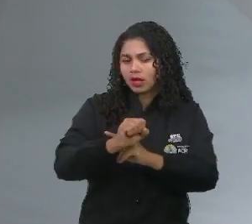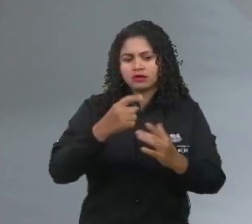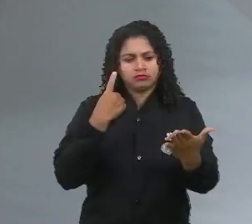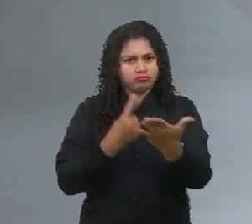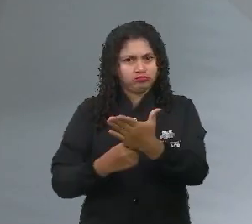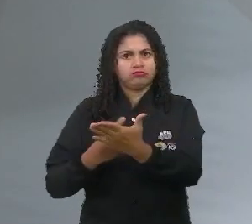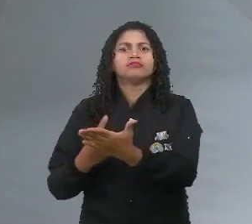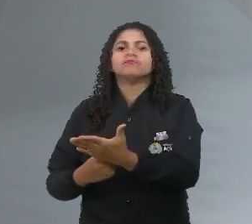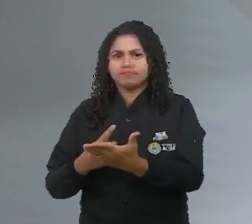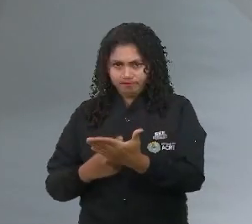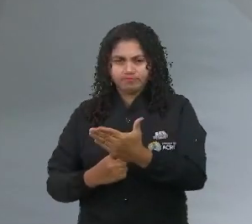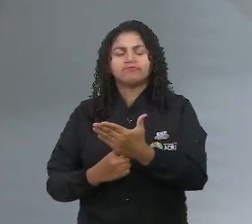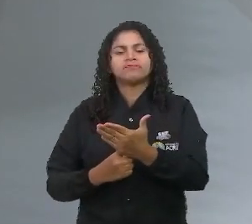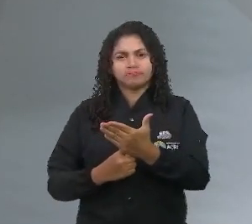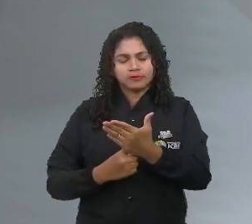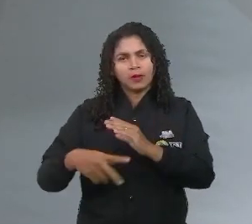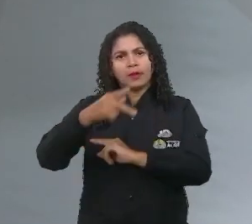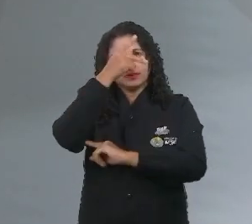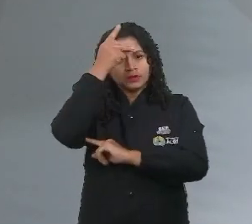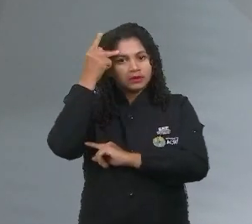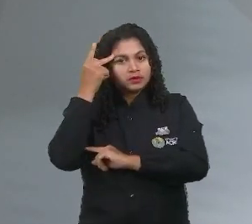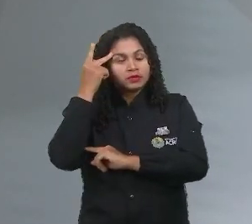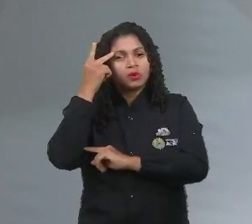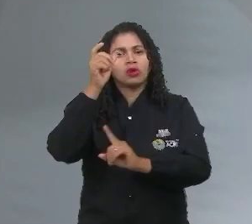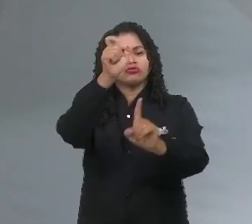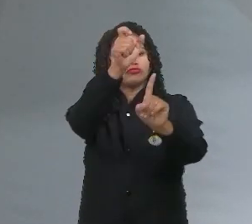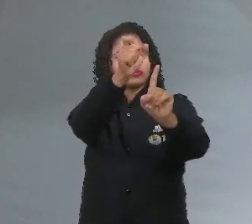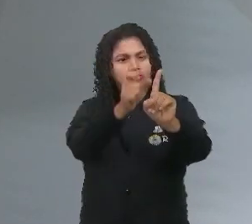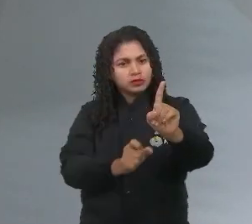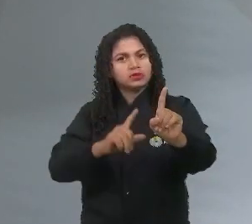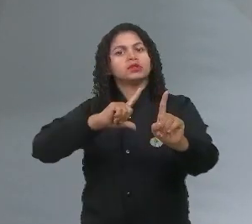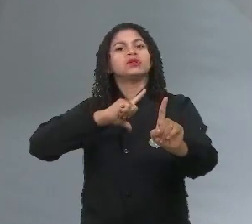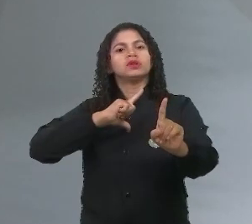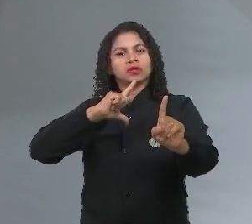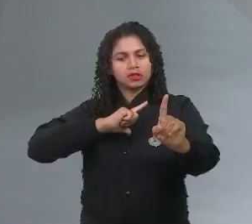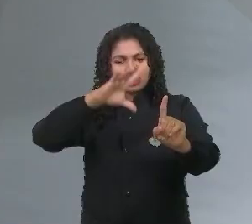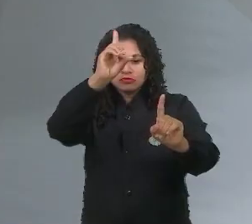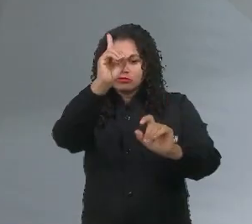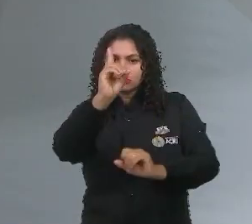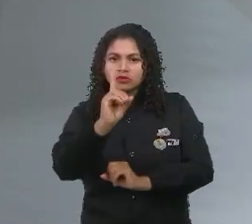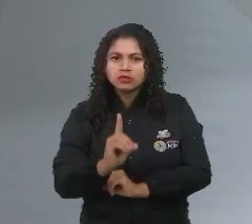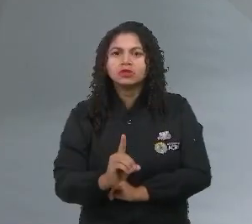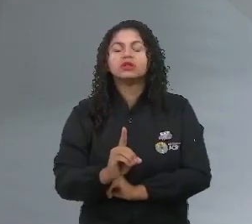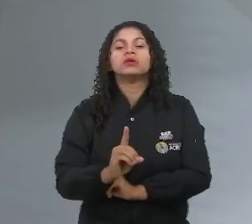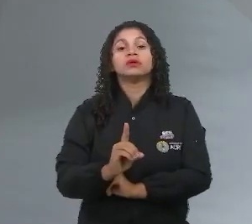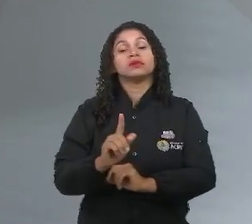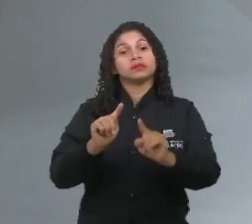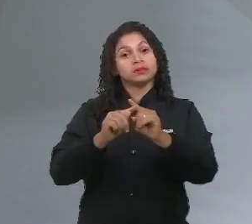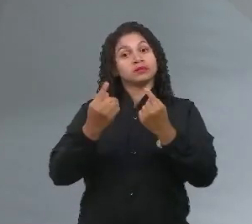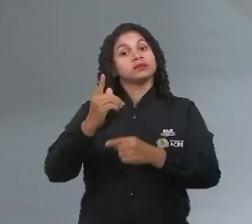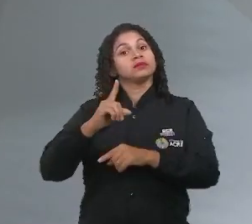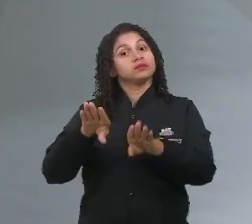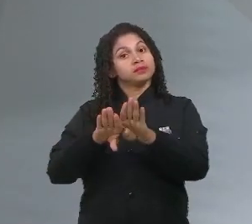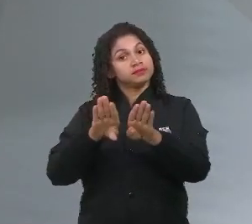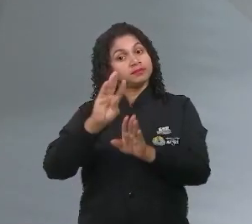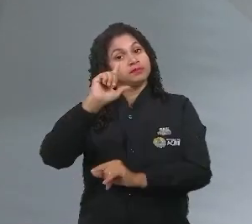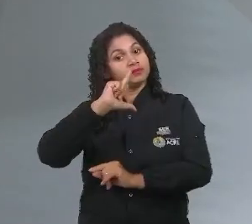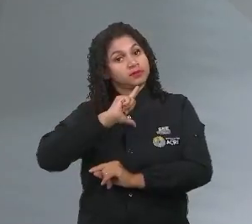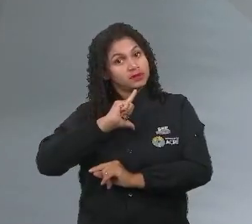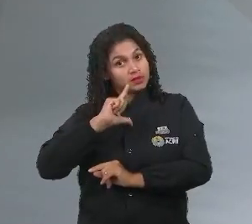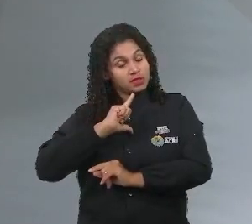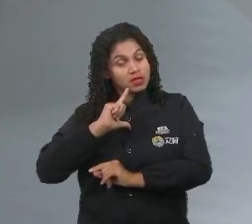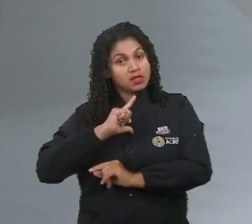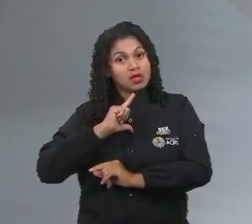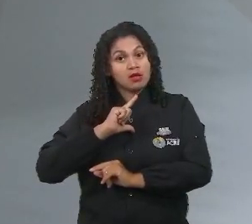de pessoas, de indivíduos que possuem direitos, mas que também possuem deveres a serem cumpridos.